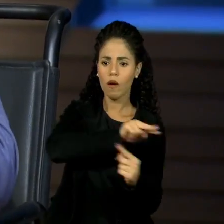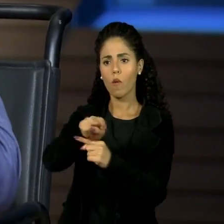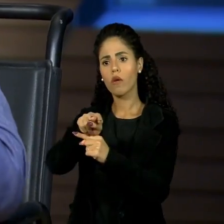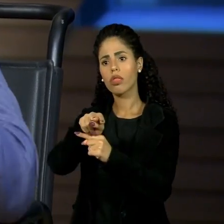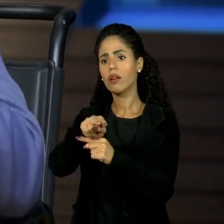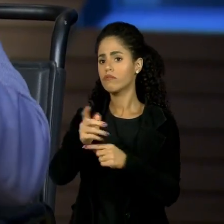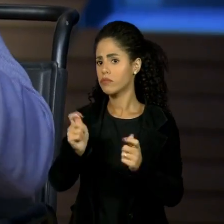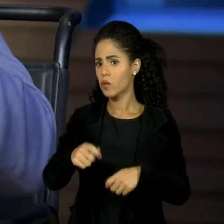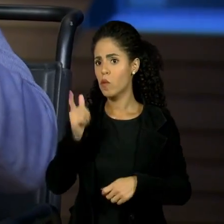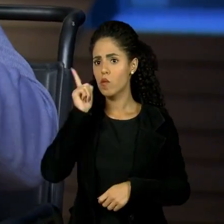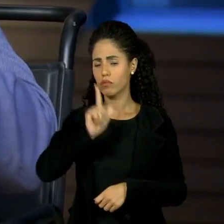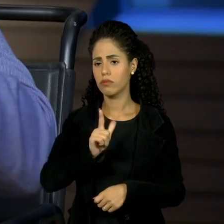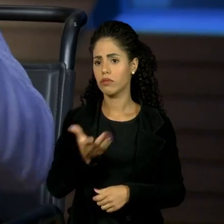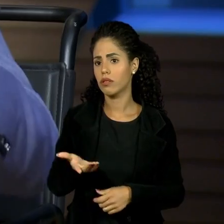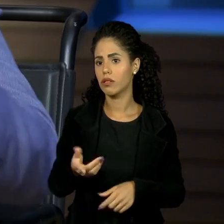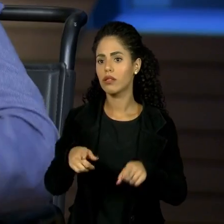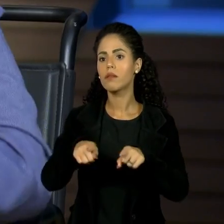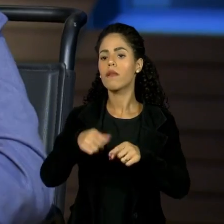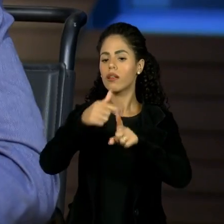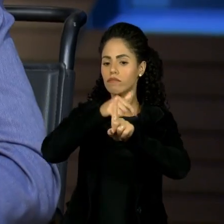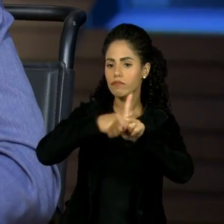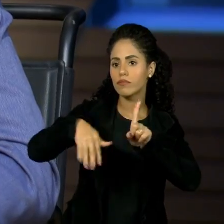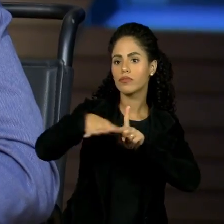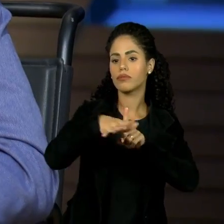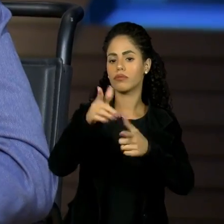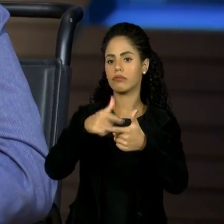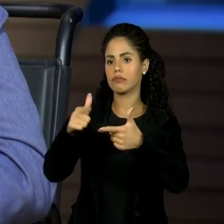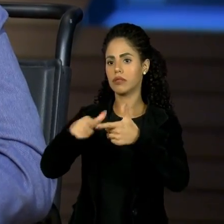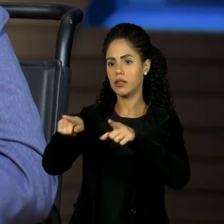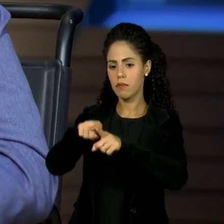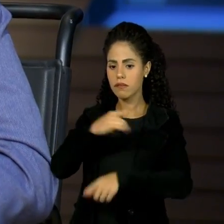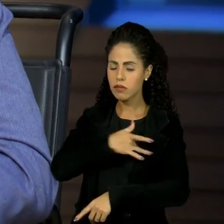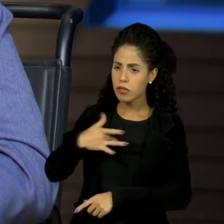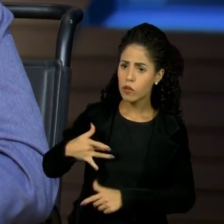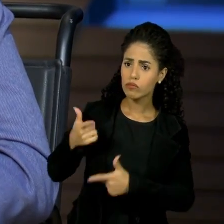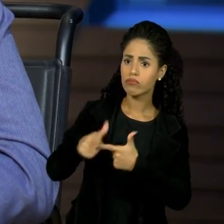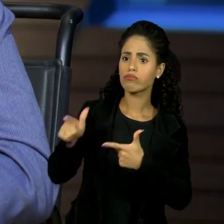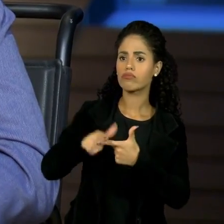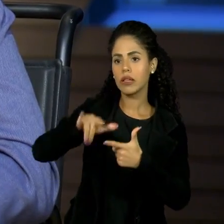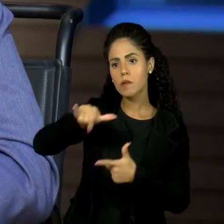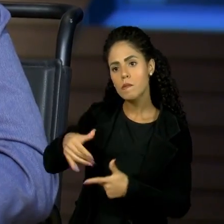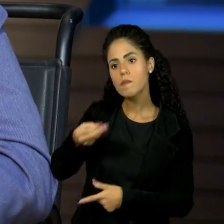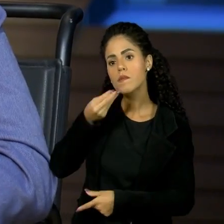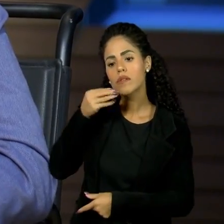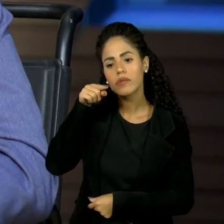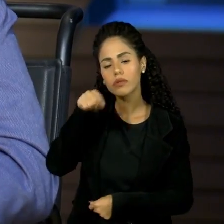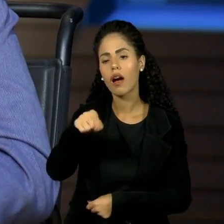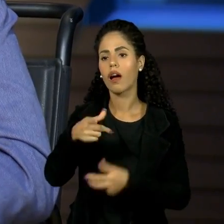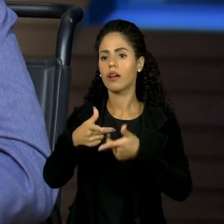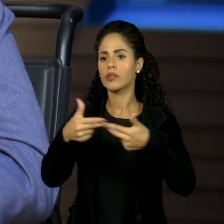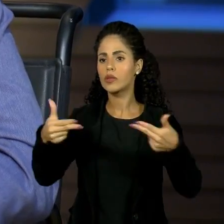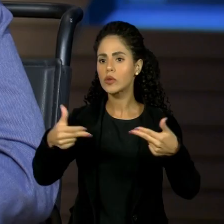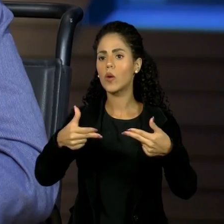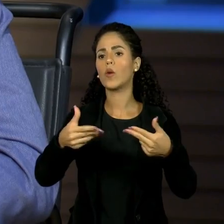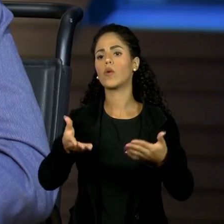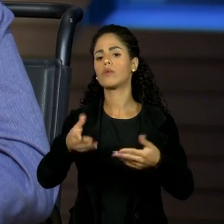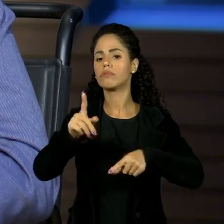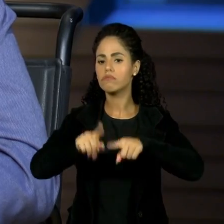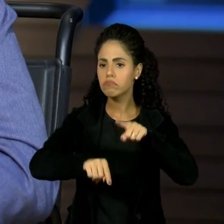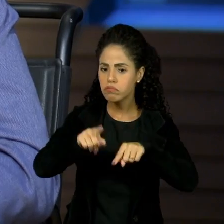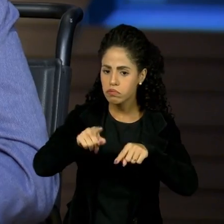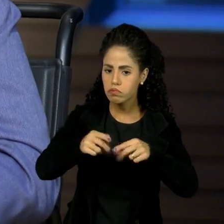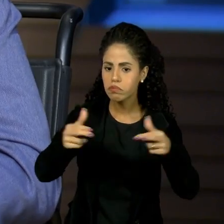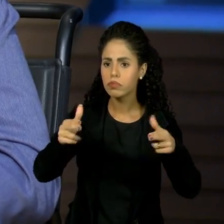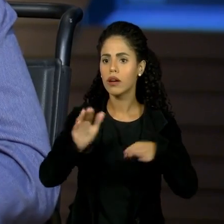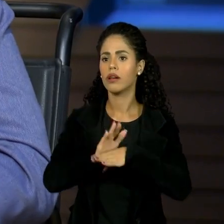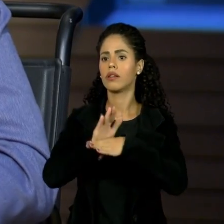política pública das questões sociais e de saúde, de aproveitar esse material humano, esse capital social,